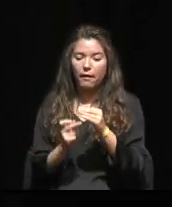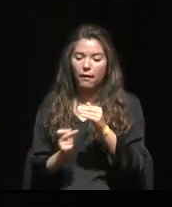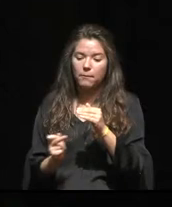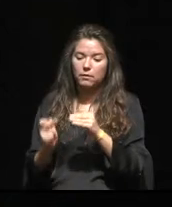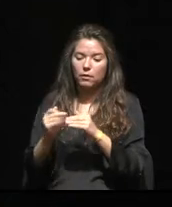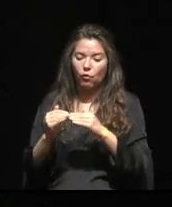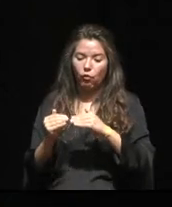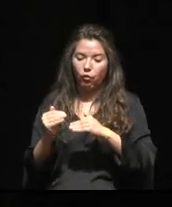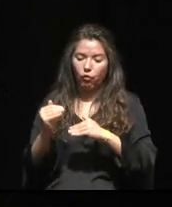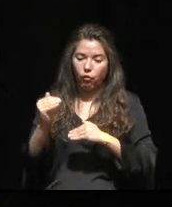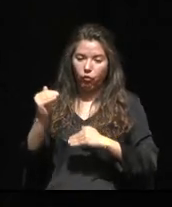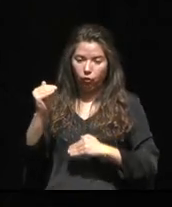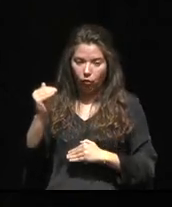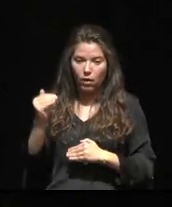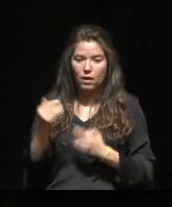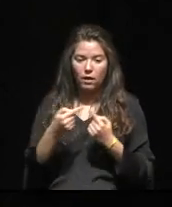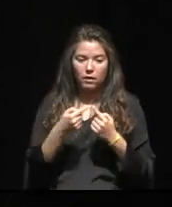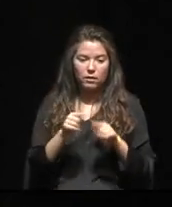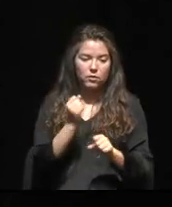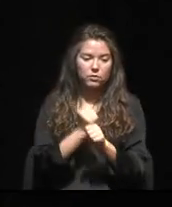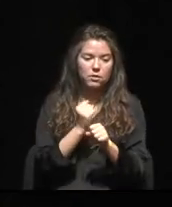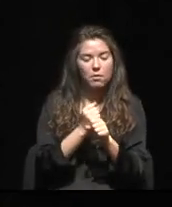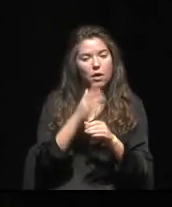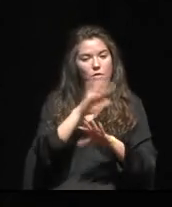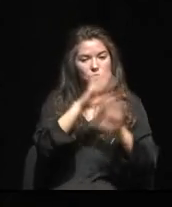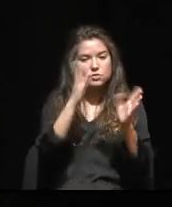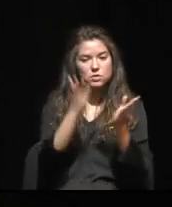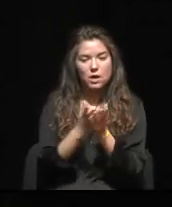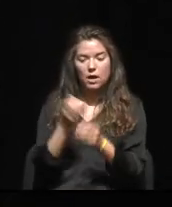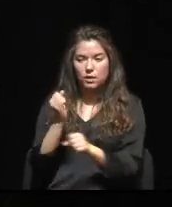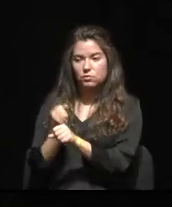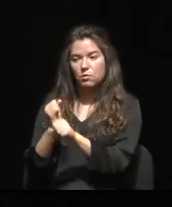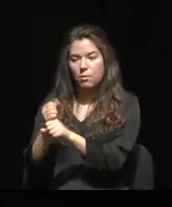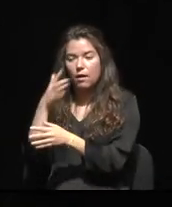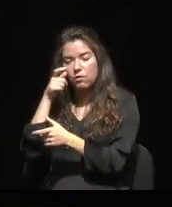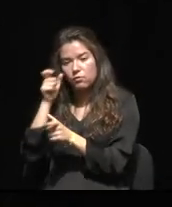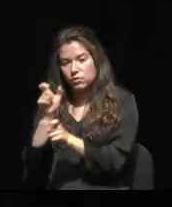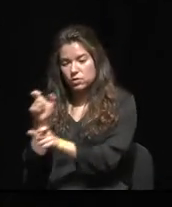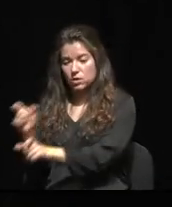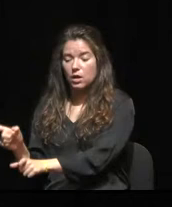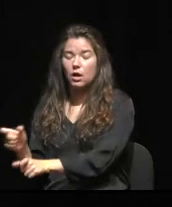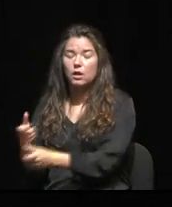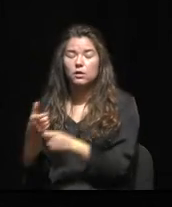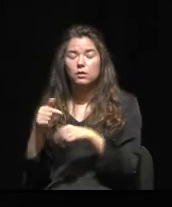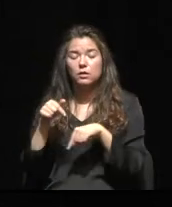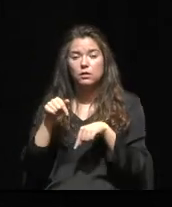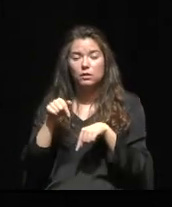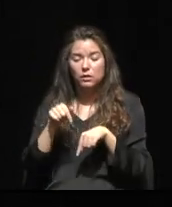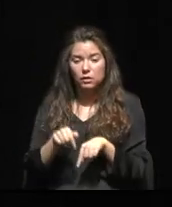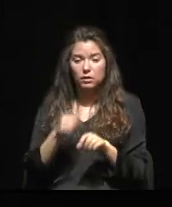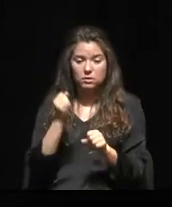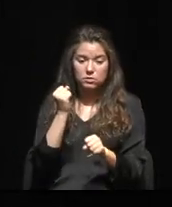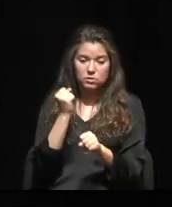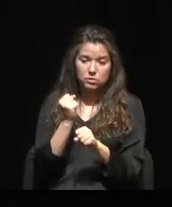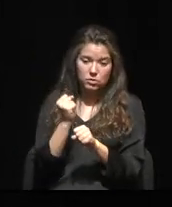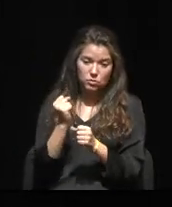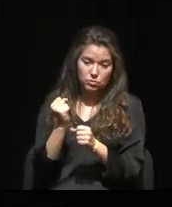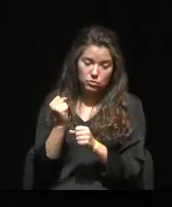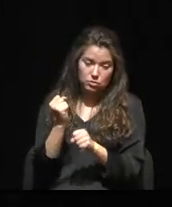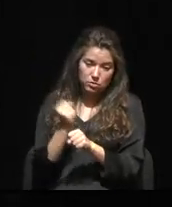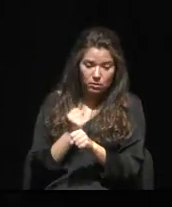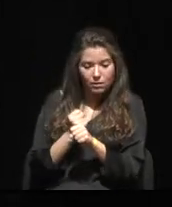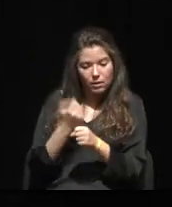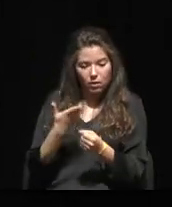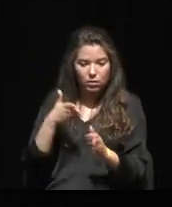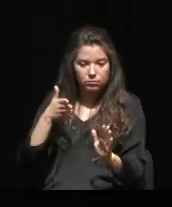diferença remuneratória entre as carreiras Gerais e a carreira de fiscal assim como entre estes e os trabalhadores que agora